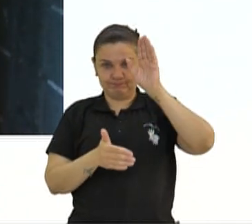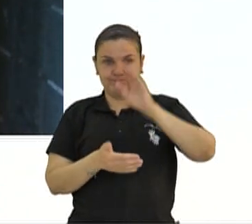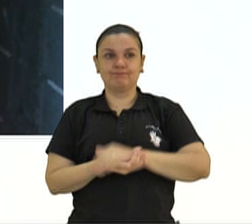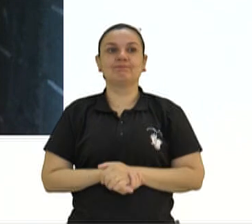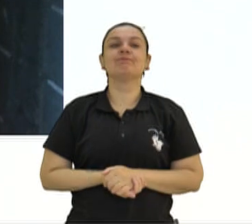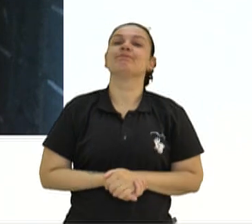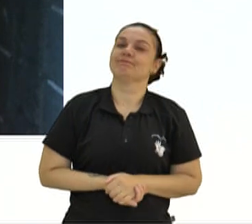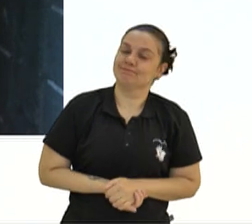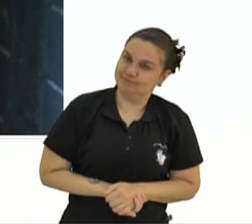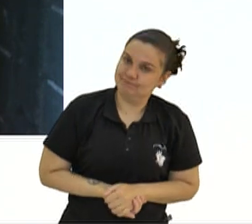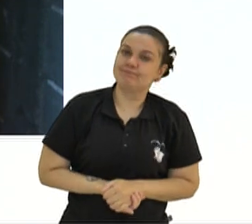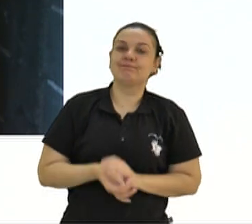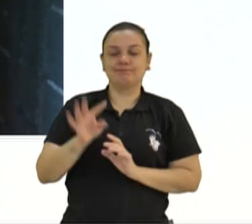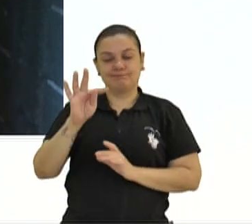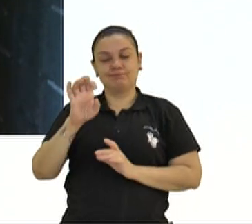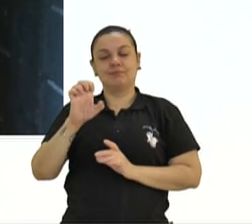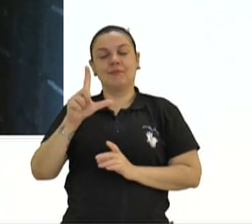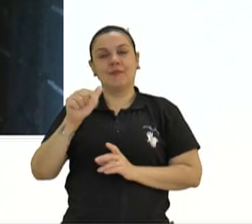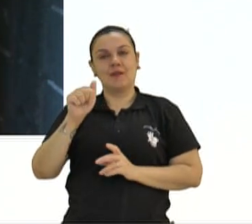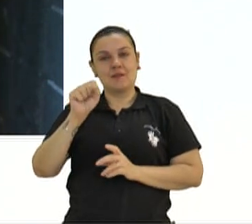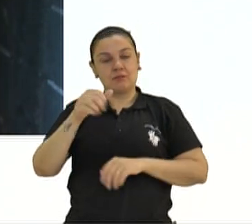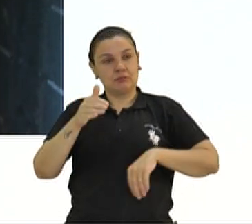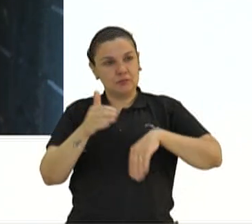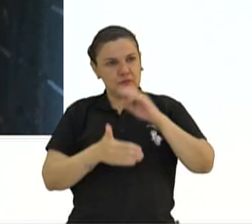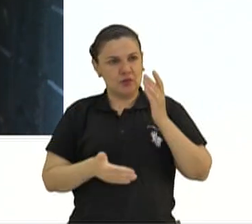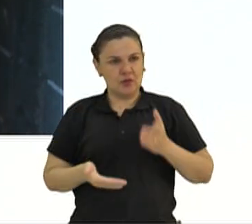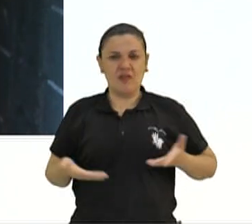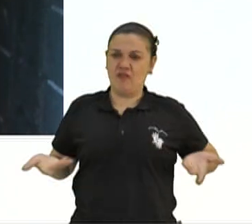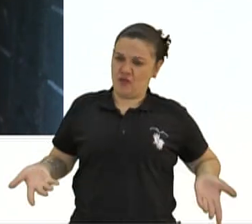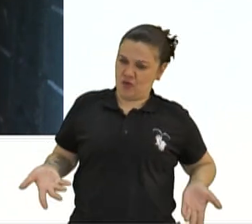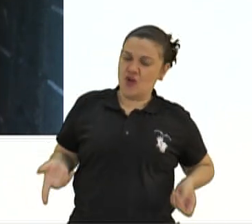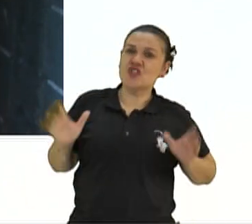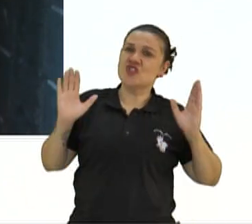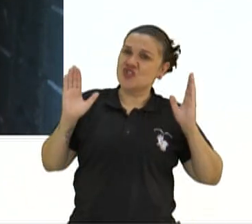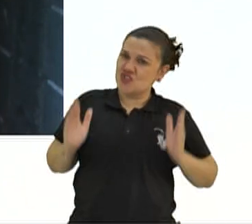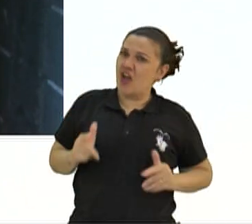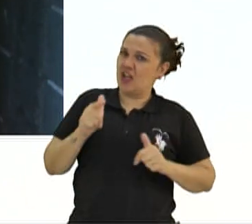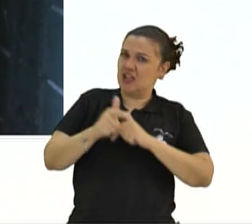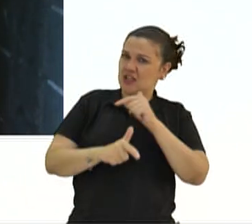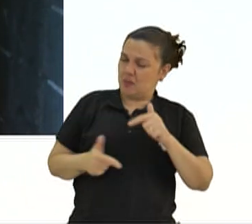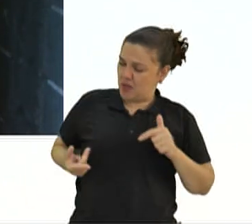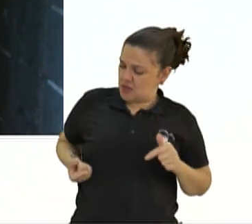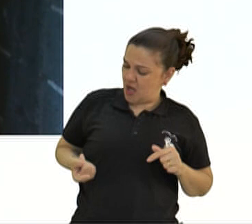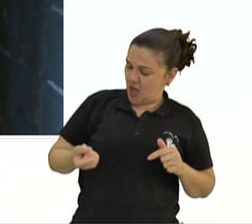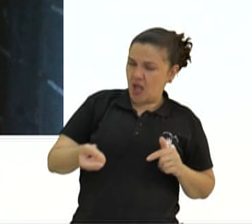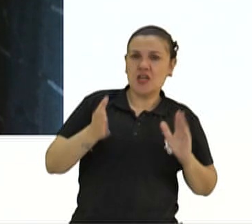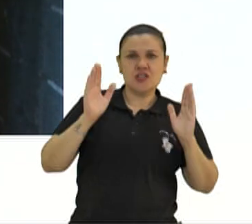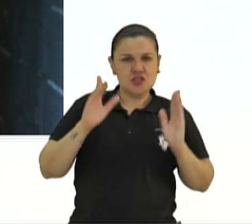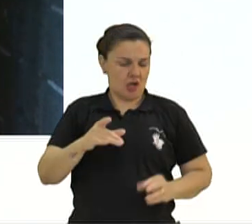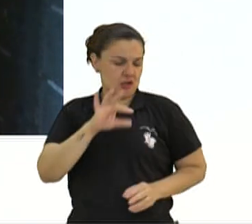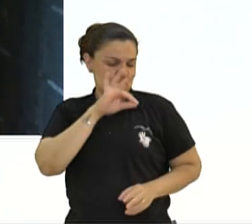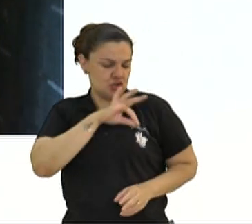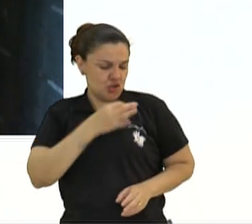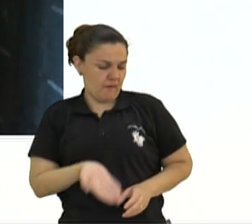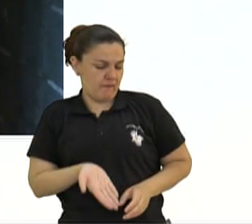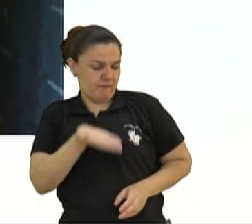Foi demitido. Foi demitido. Por quê? Veja, você tem um negócio já, né? E você não quer que esse negócio...